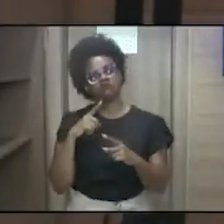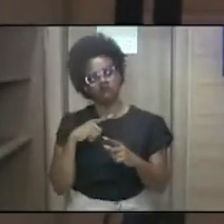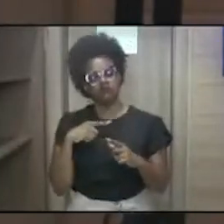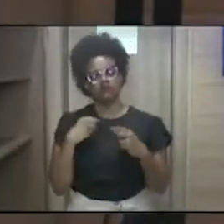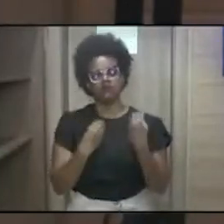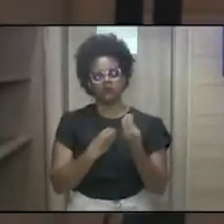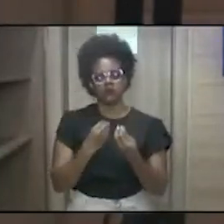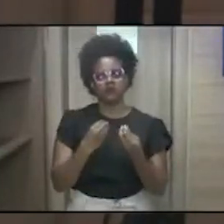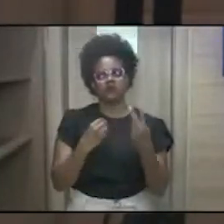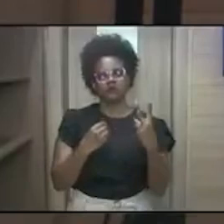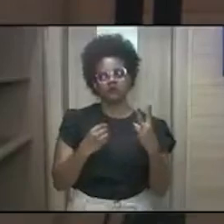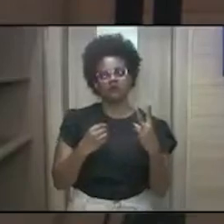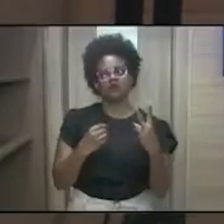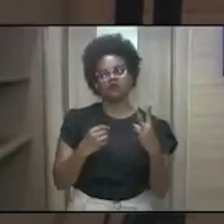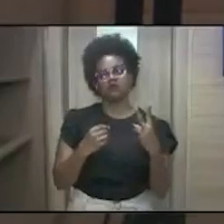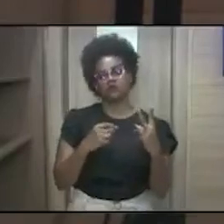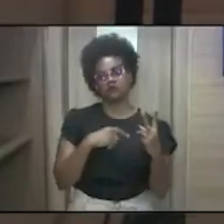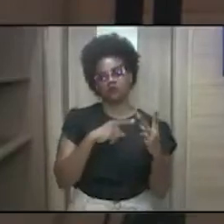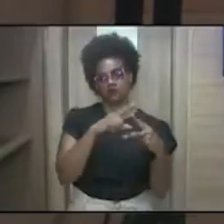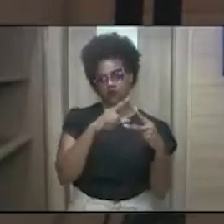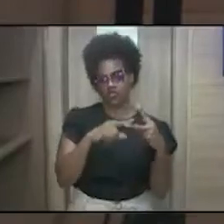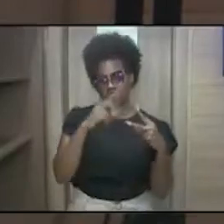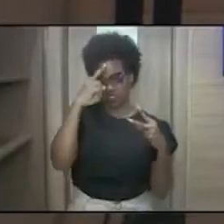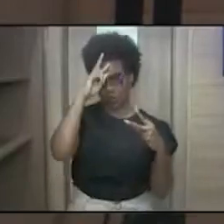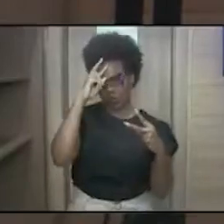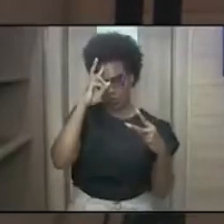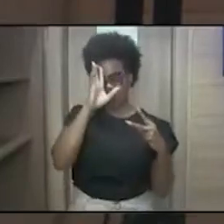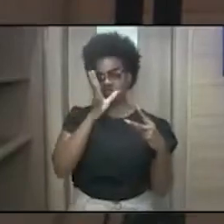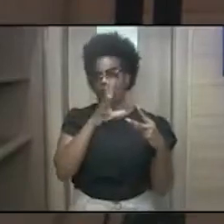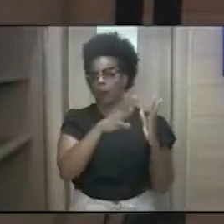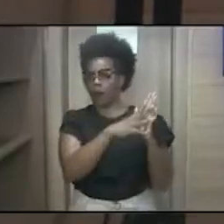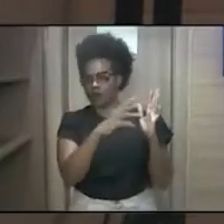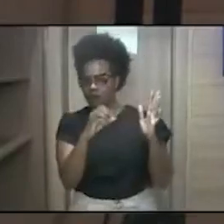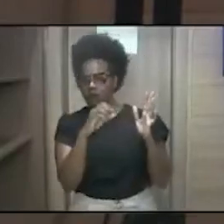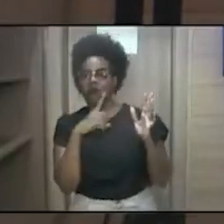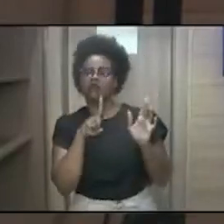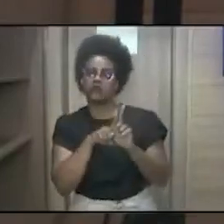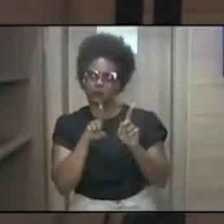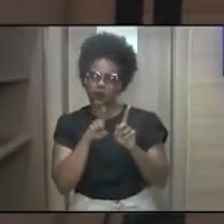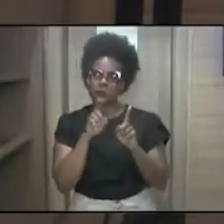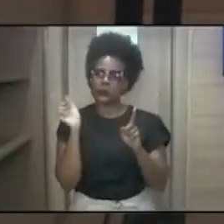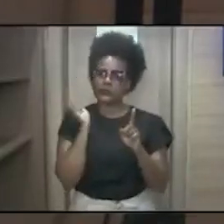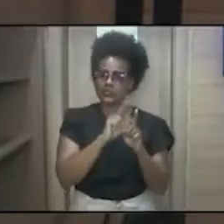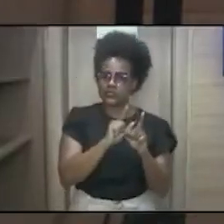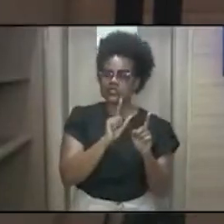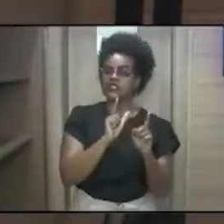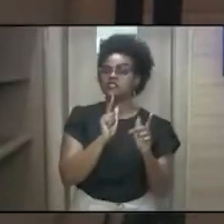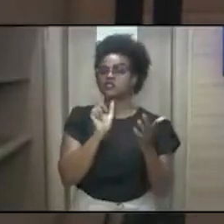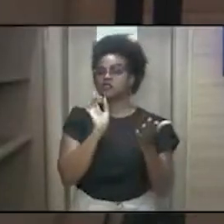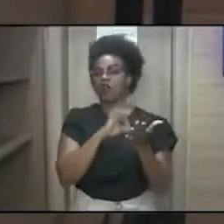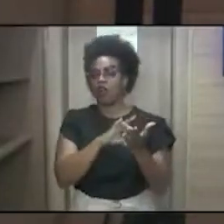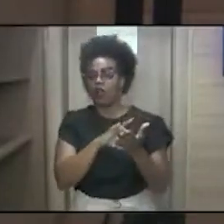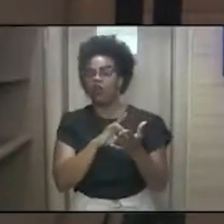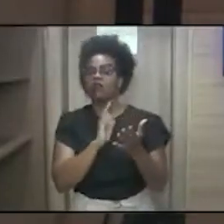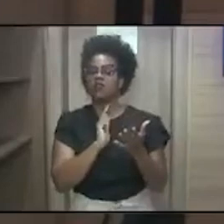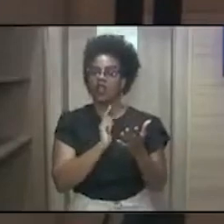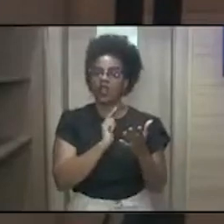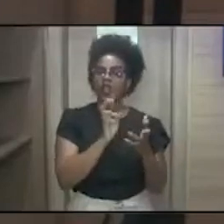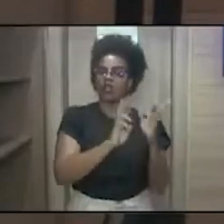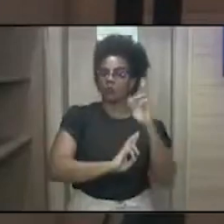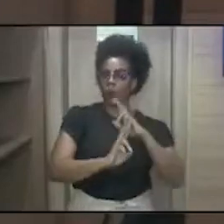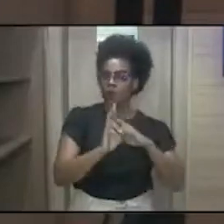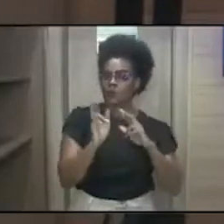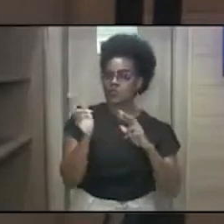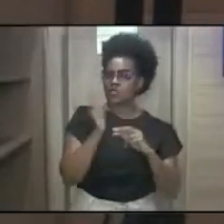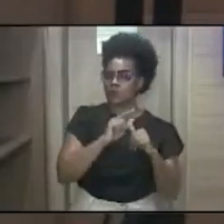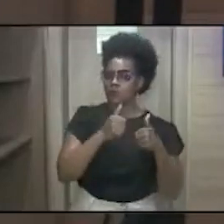pelo menos dois casos que foram pilotos, mas que a gente conseguiu validar e obter os